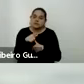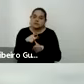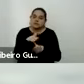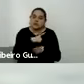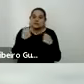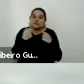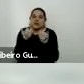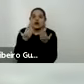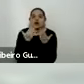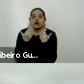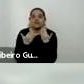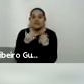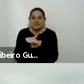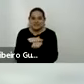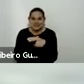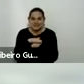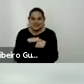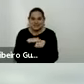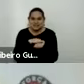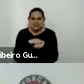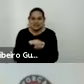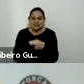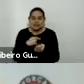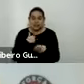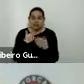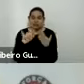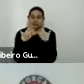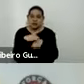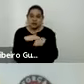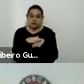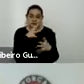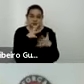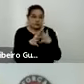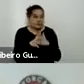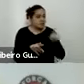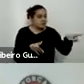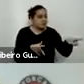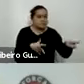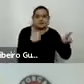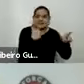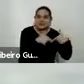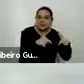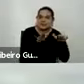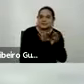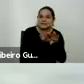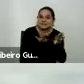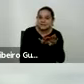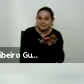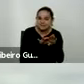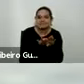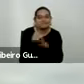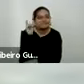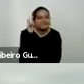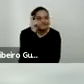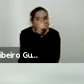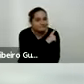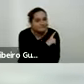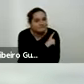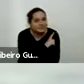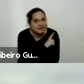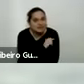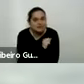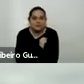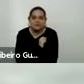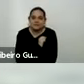né, acaba um atrapalhando o outro, né? Sim. Fica, né? Fica complicado isso, certo?